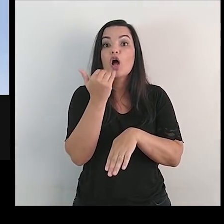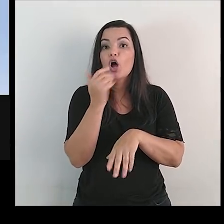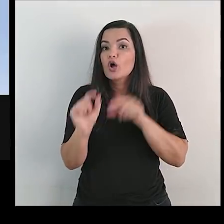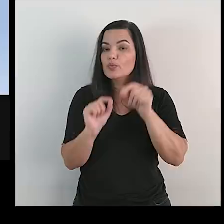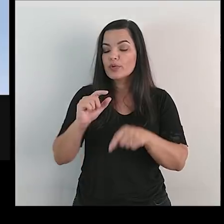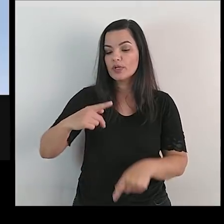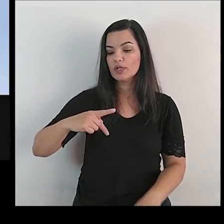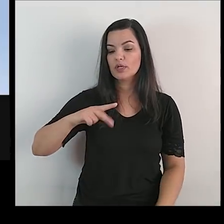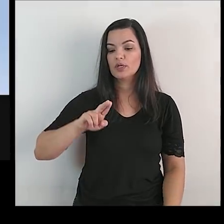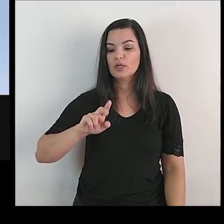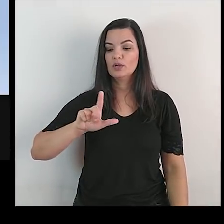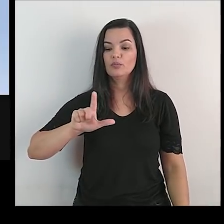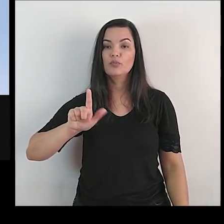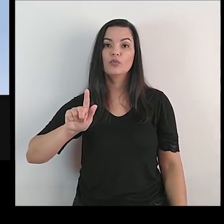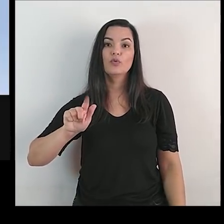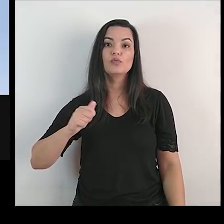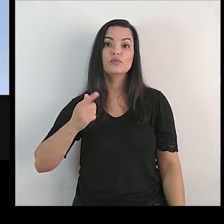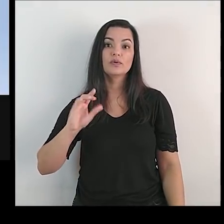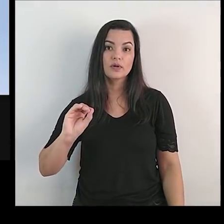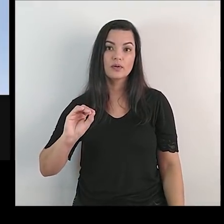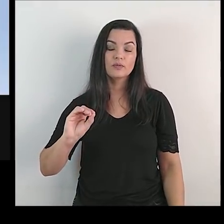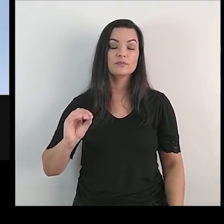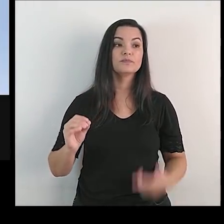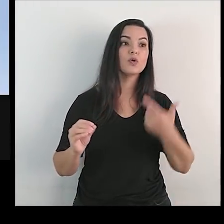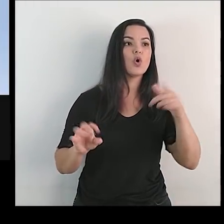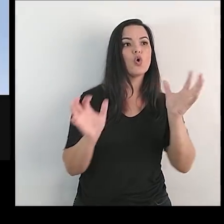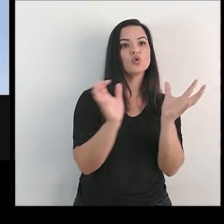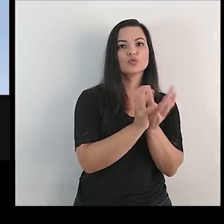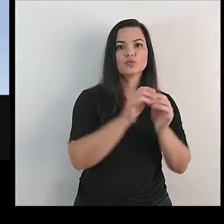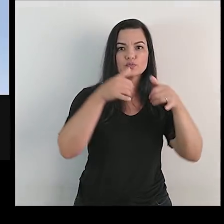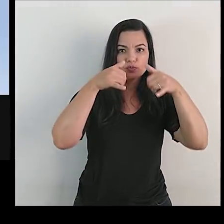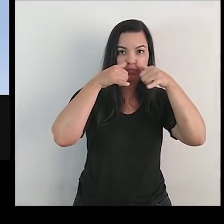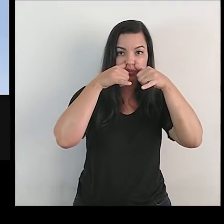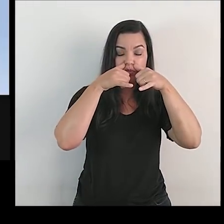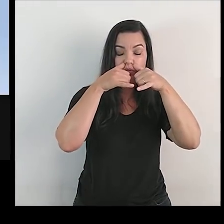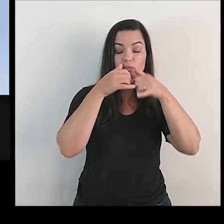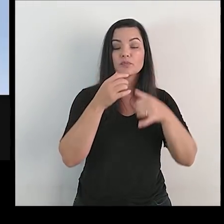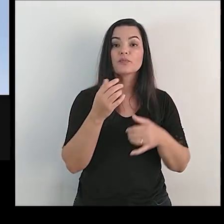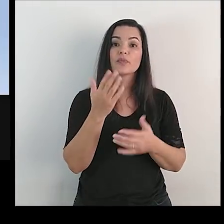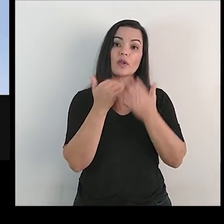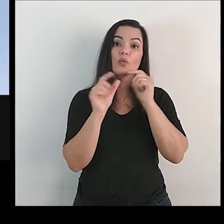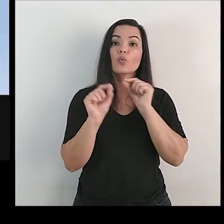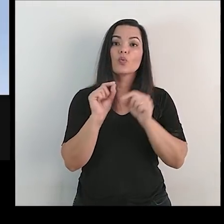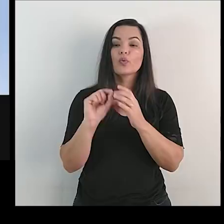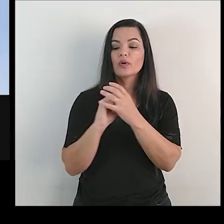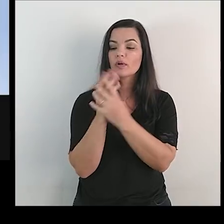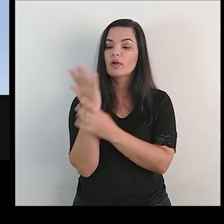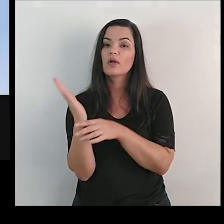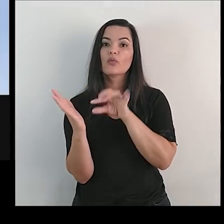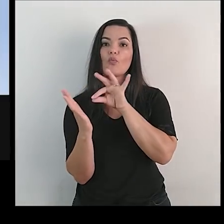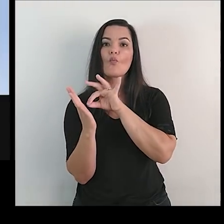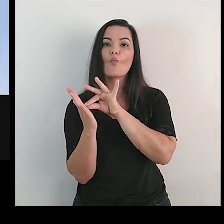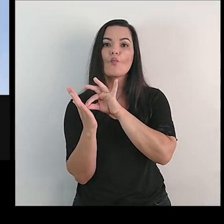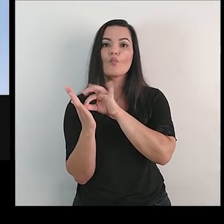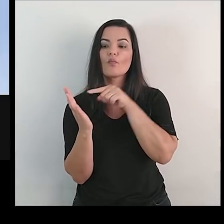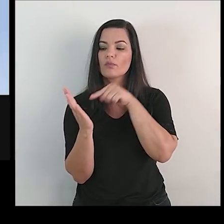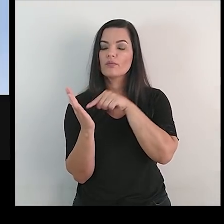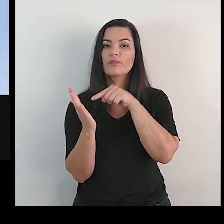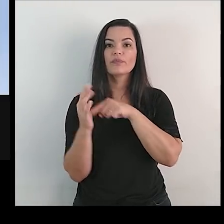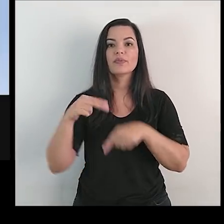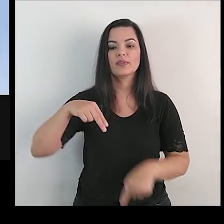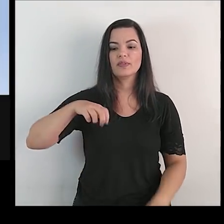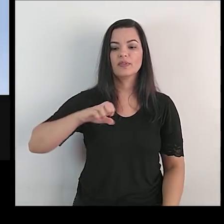se alimenta de pulgão. A gente vai encontrar besouros que se alimentam de néctar, né, de pólen de outras plantas. A gente vai encontrar